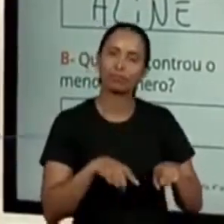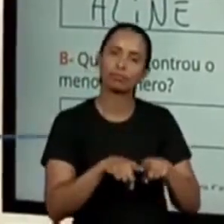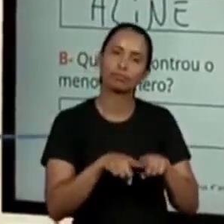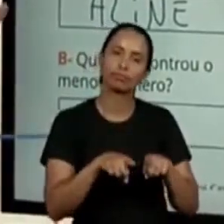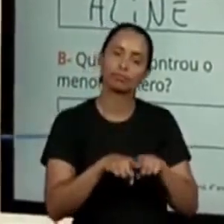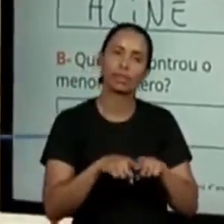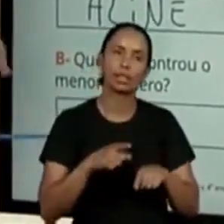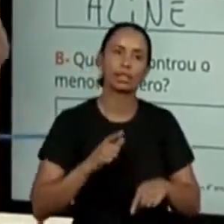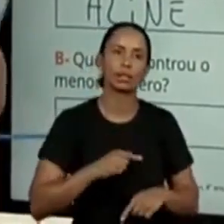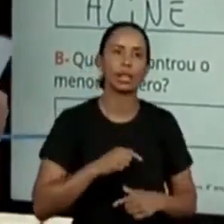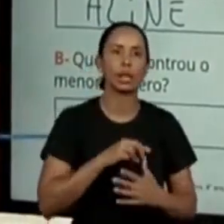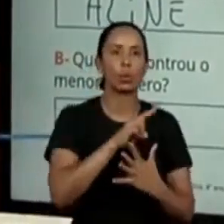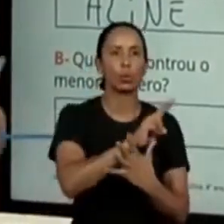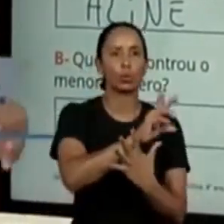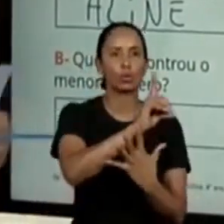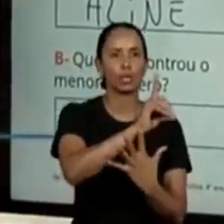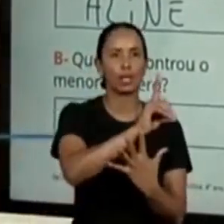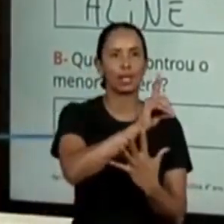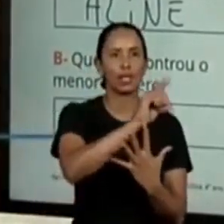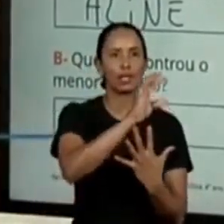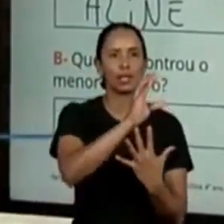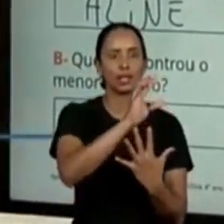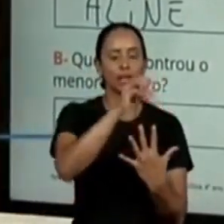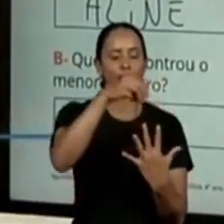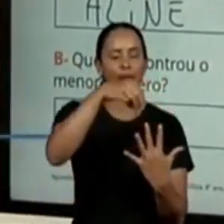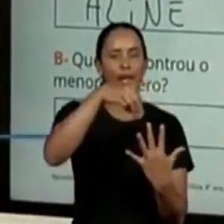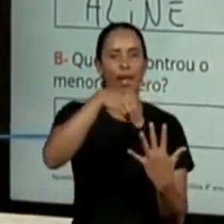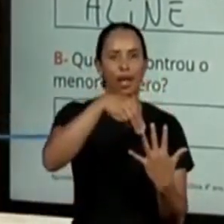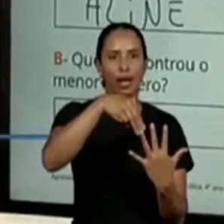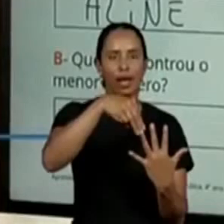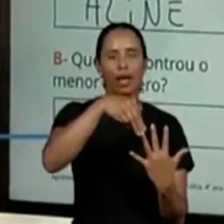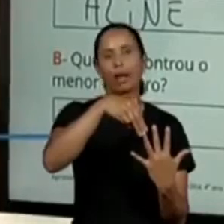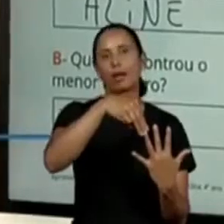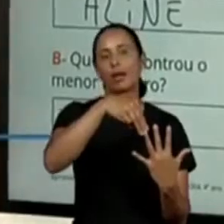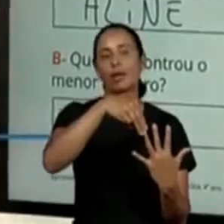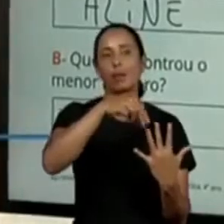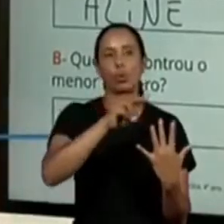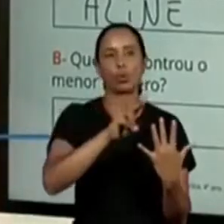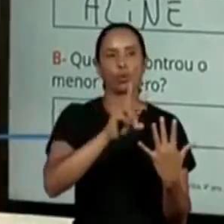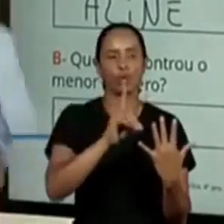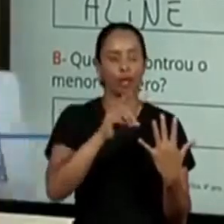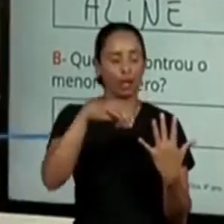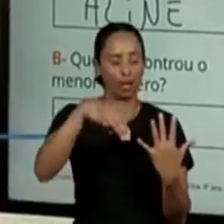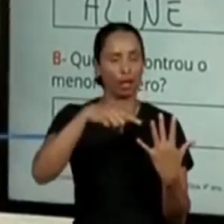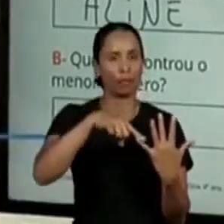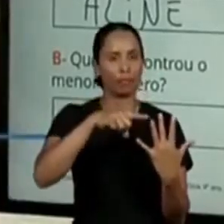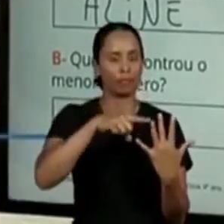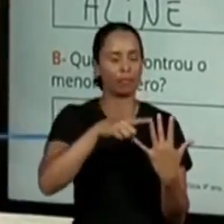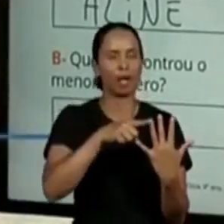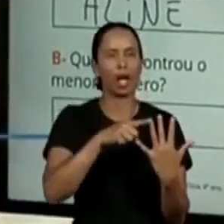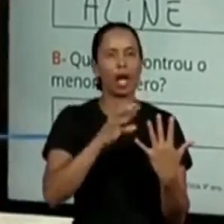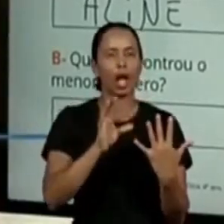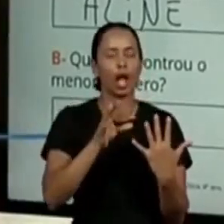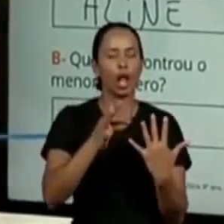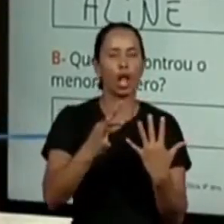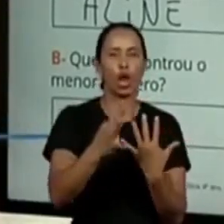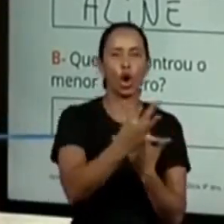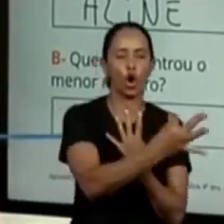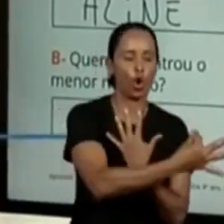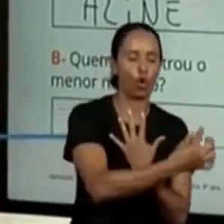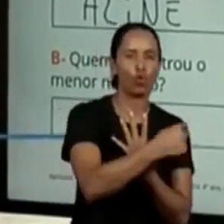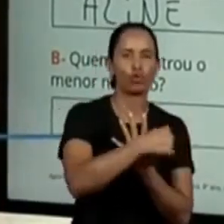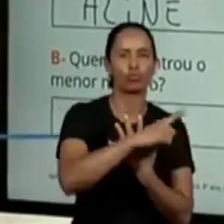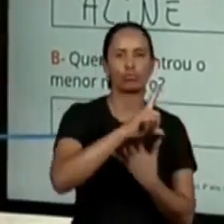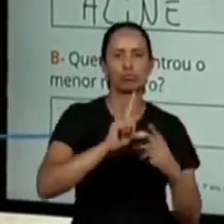da unidade, né, esse primeiro número, você consegue dizer que ele basicamente é maior ou menor. Vamos tentar fazer a